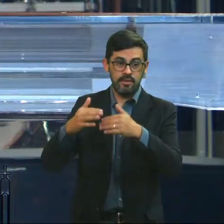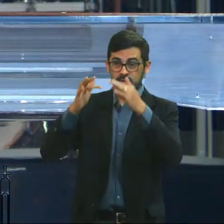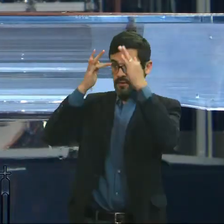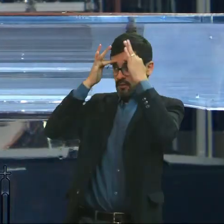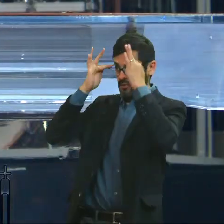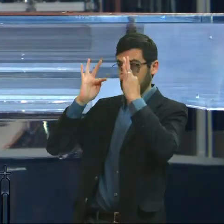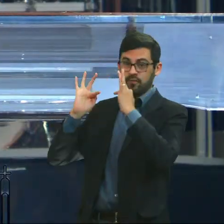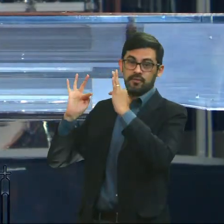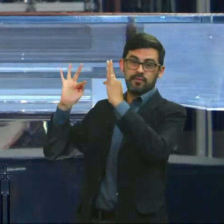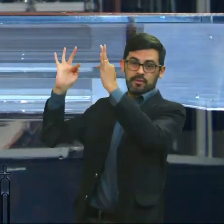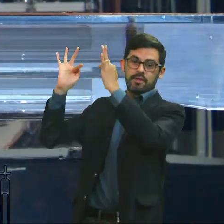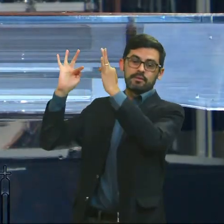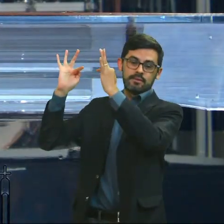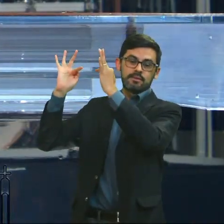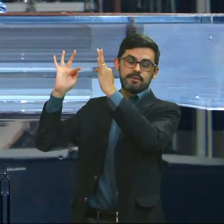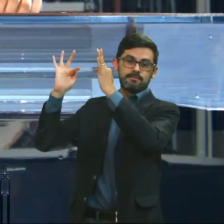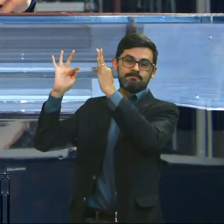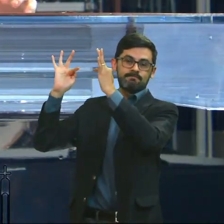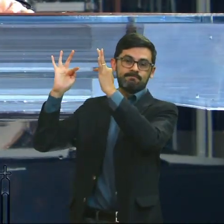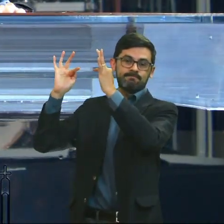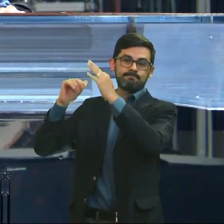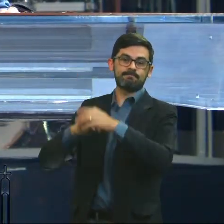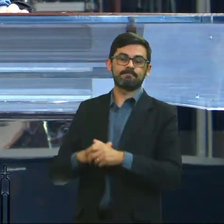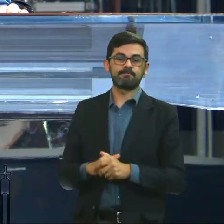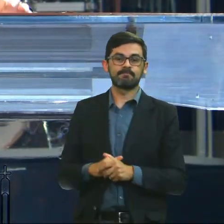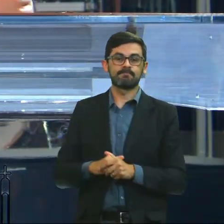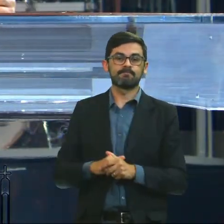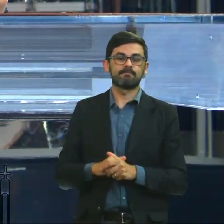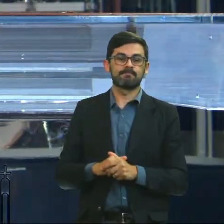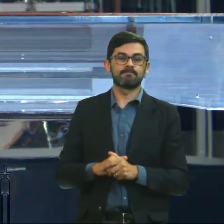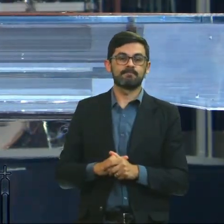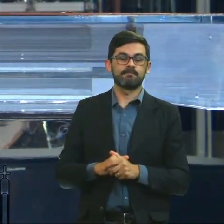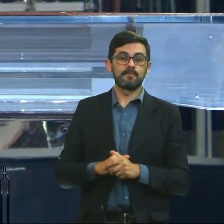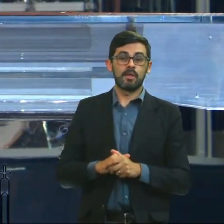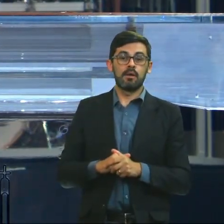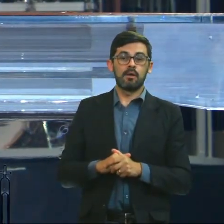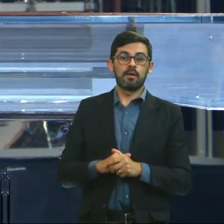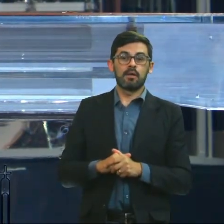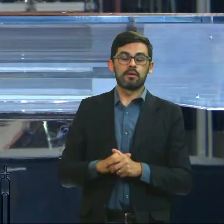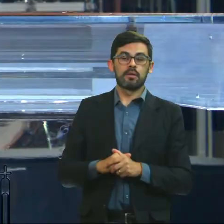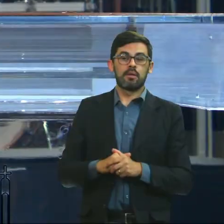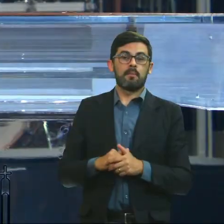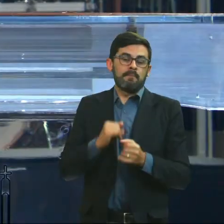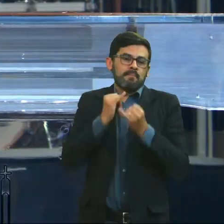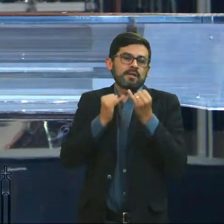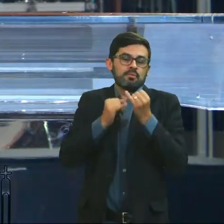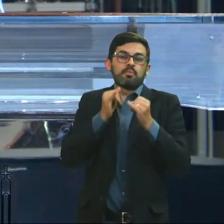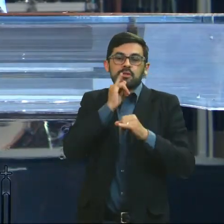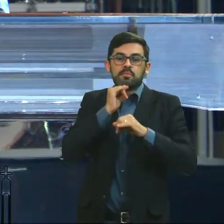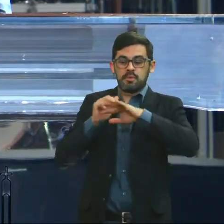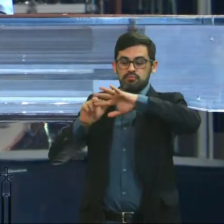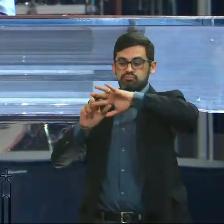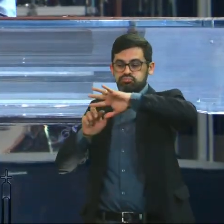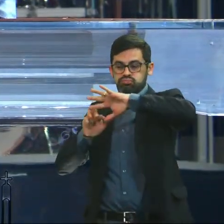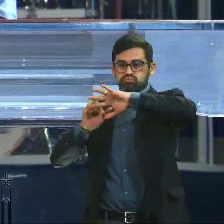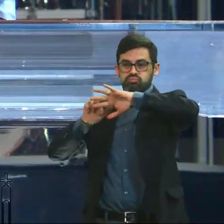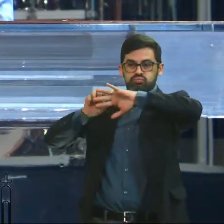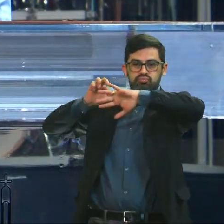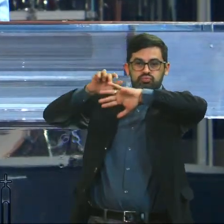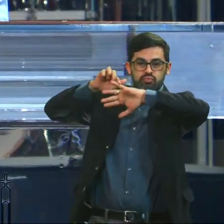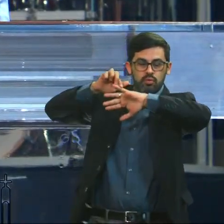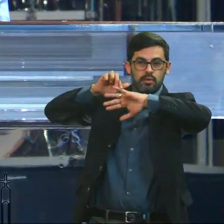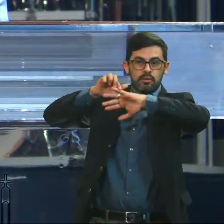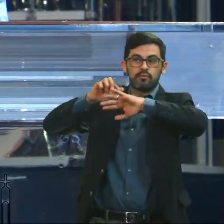Fidelidade. E é tão interessante que ele é como se fosse uma escada. Ele fala assim: você vai pegar os valores da palavra, você